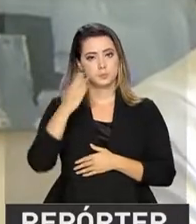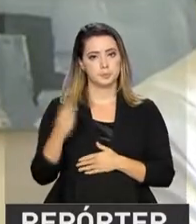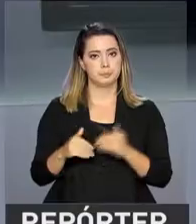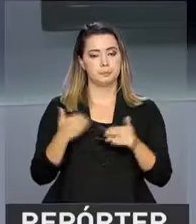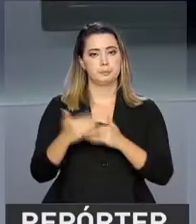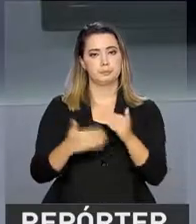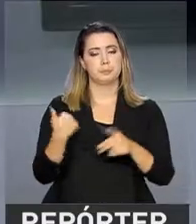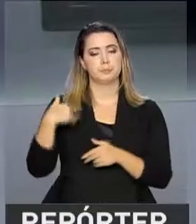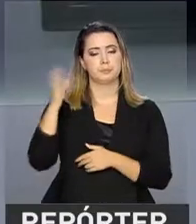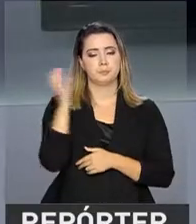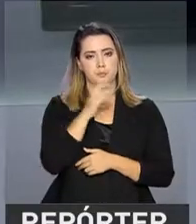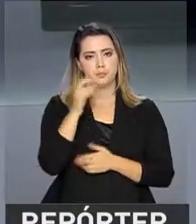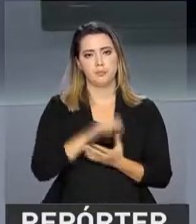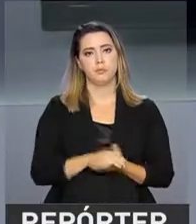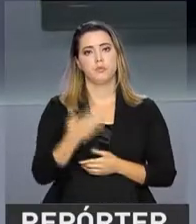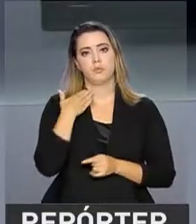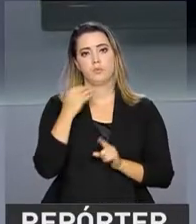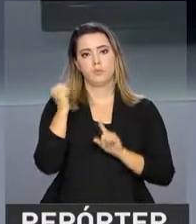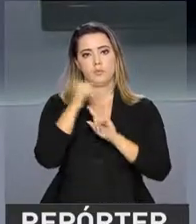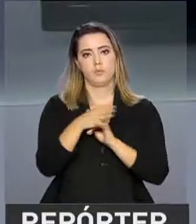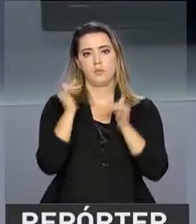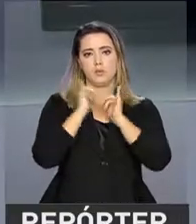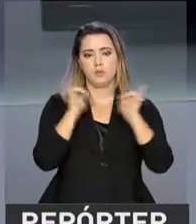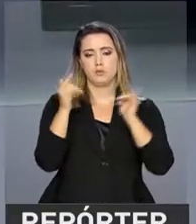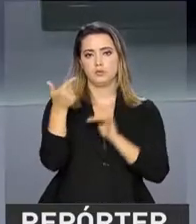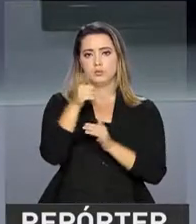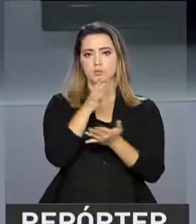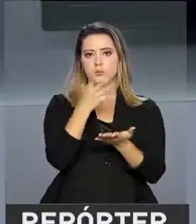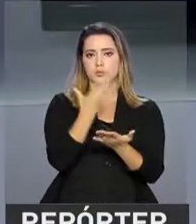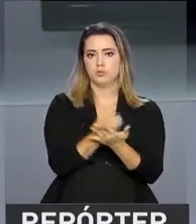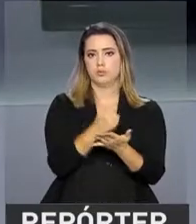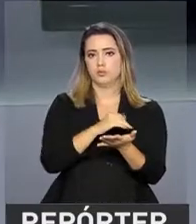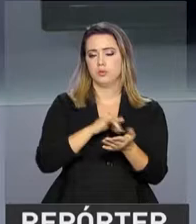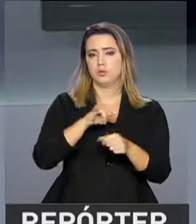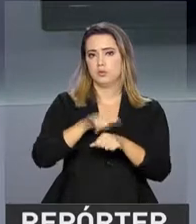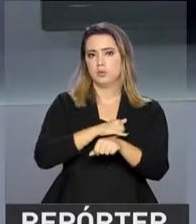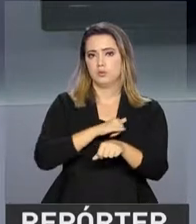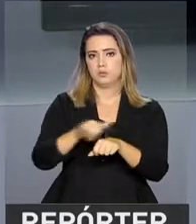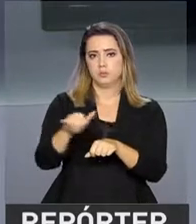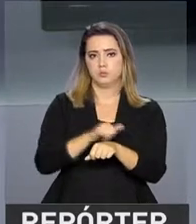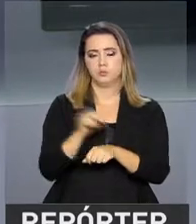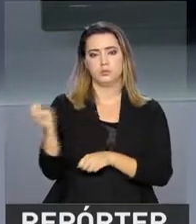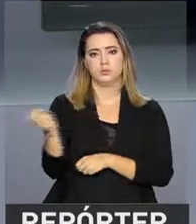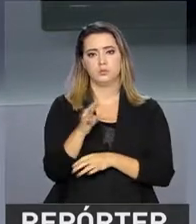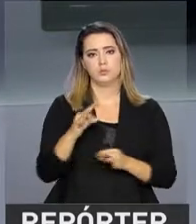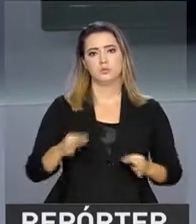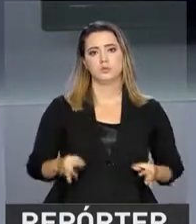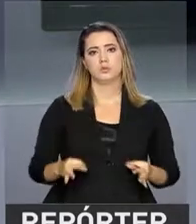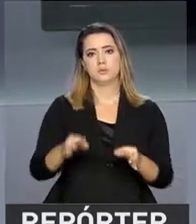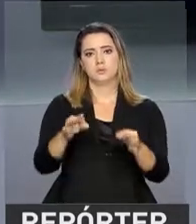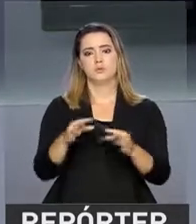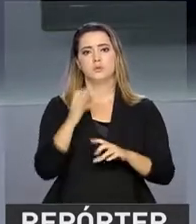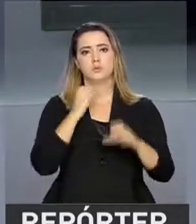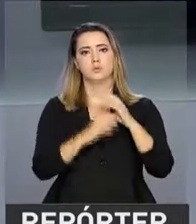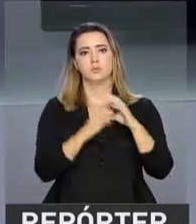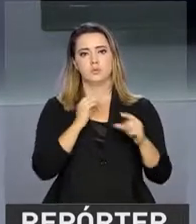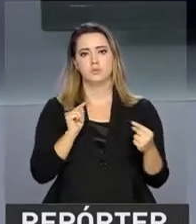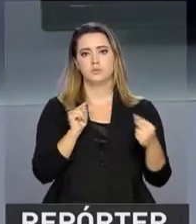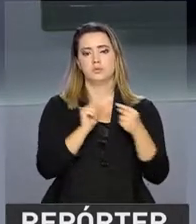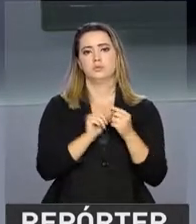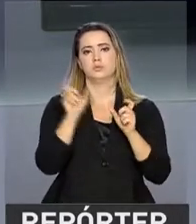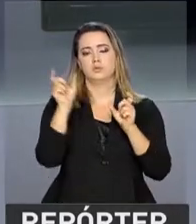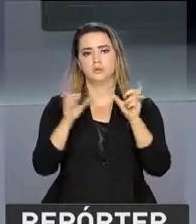rápido. O Banco Central lançou mais um aplicativo na estratégia de usar as novas tecnologias para se